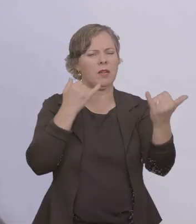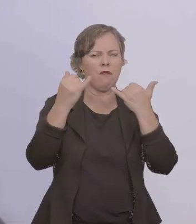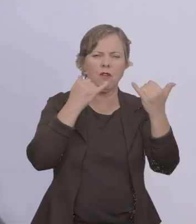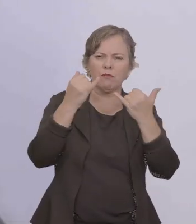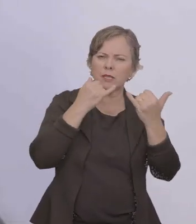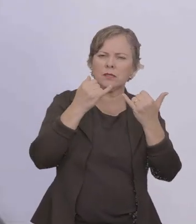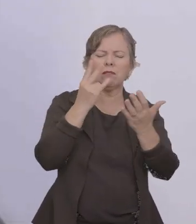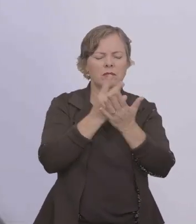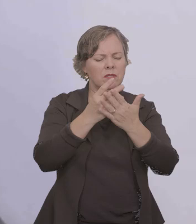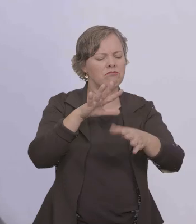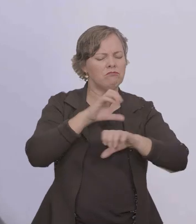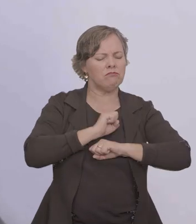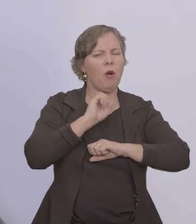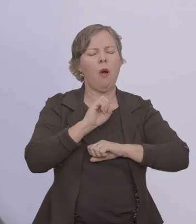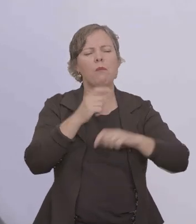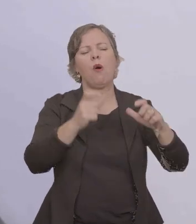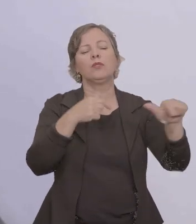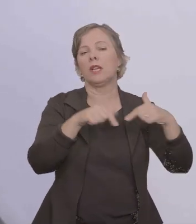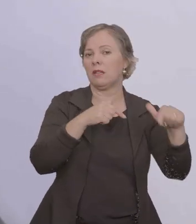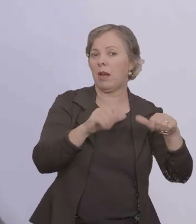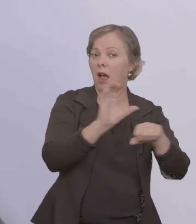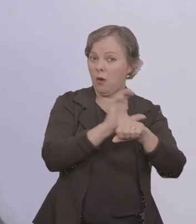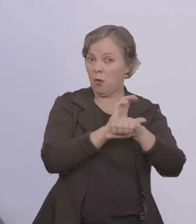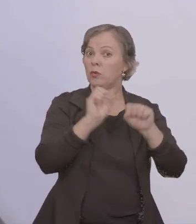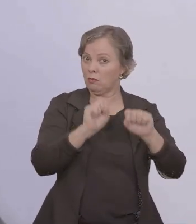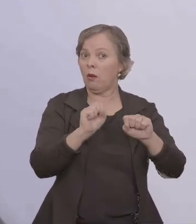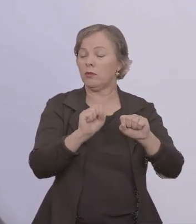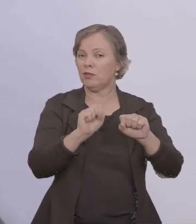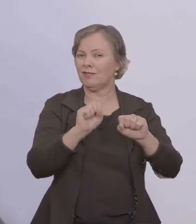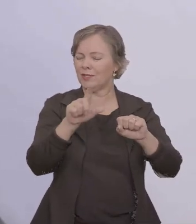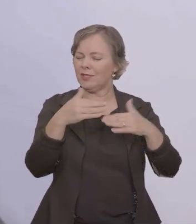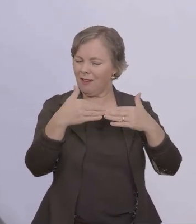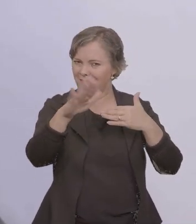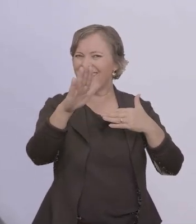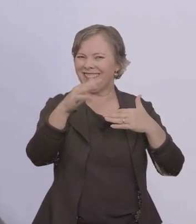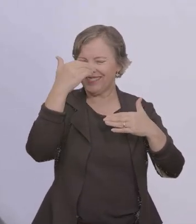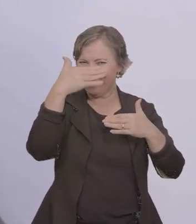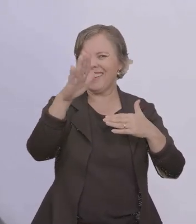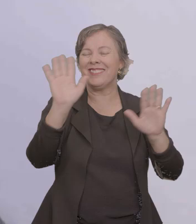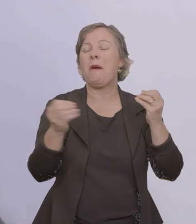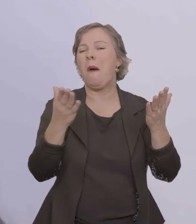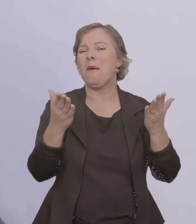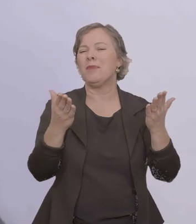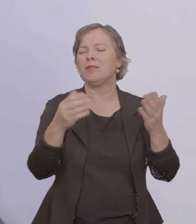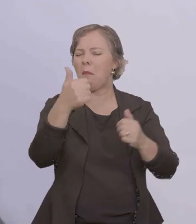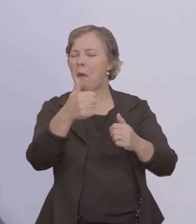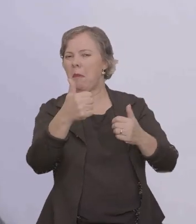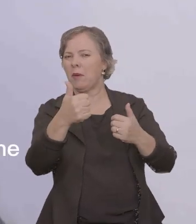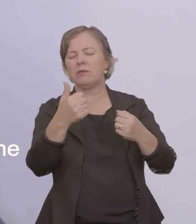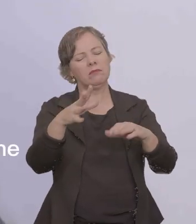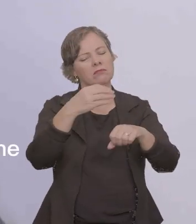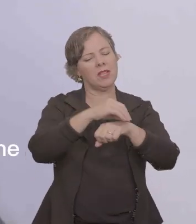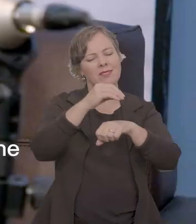informações sempre sobre o mercado que quer atuar, cursos que pode fazer, ele já vai sair na frente. Então, são essas regras de